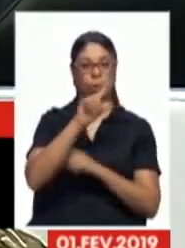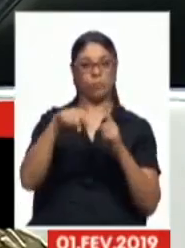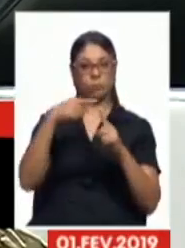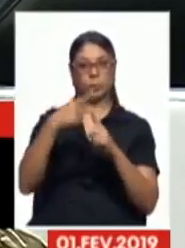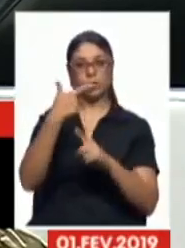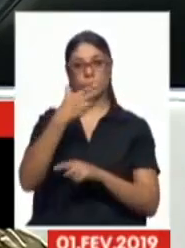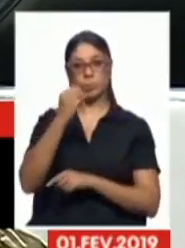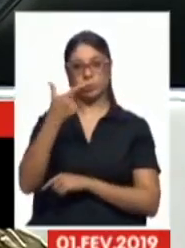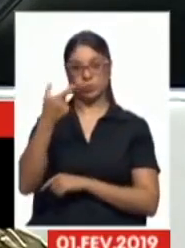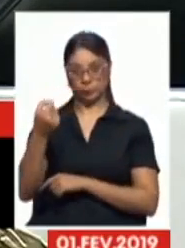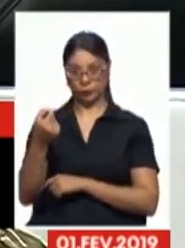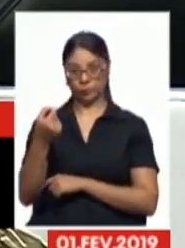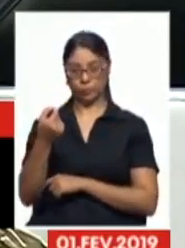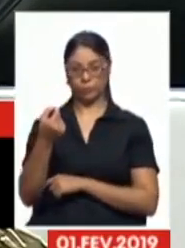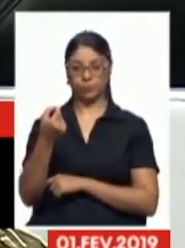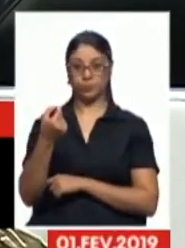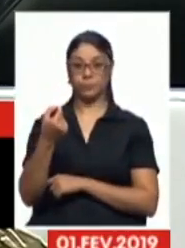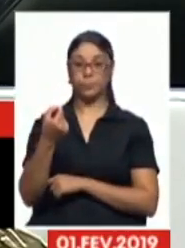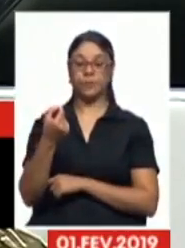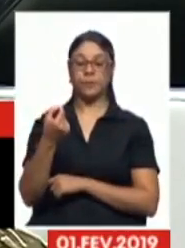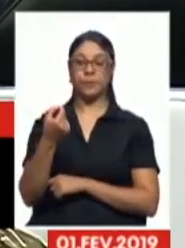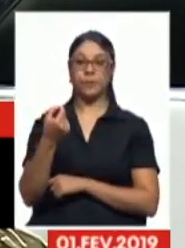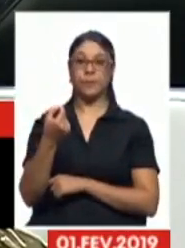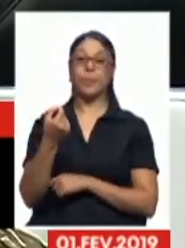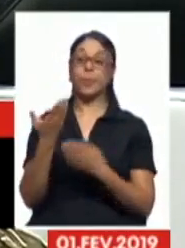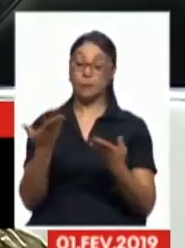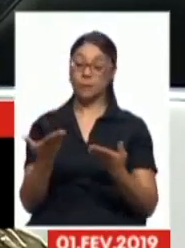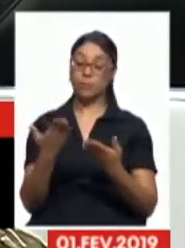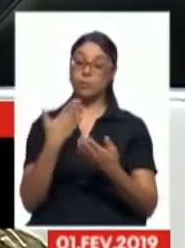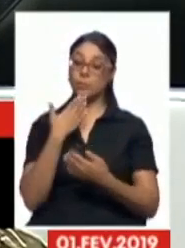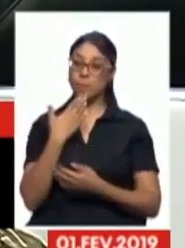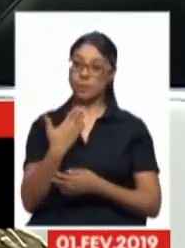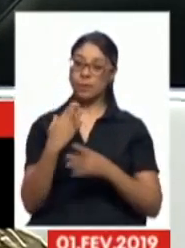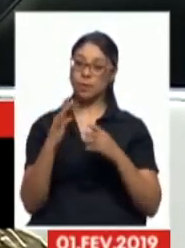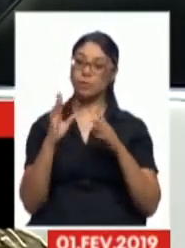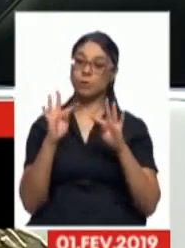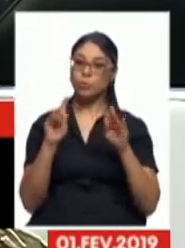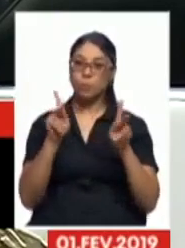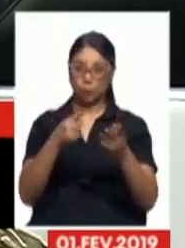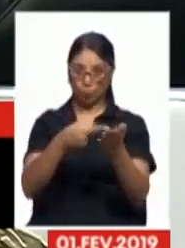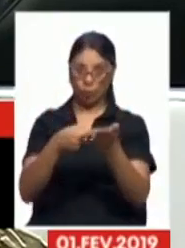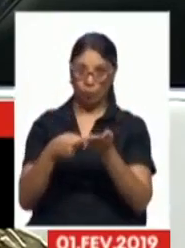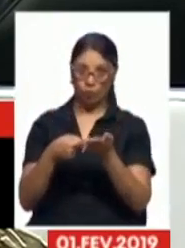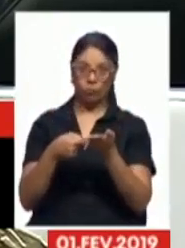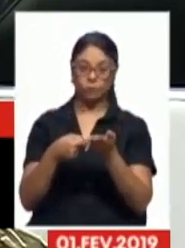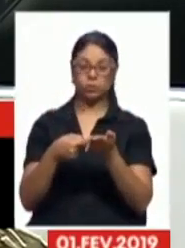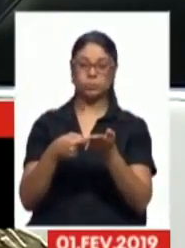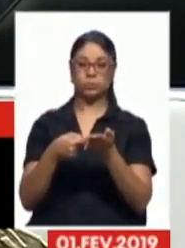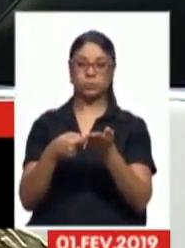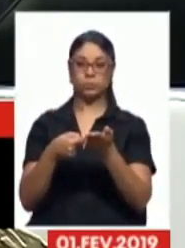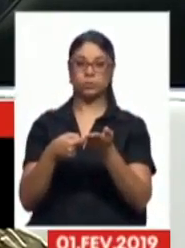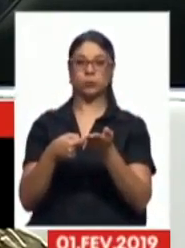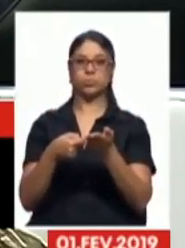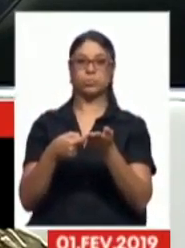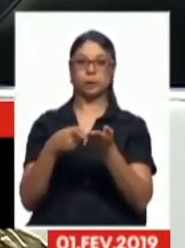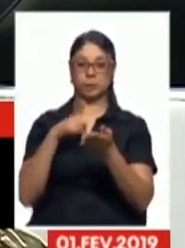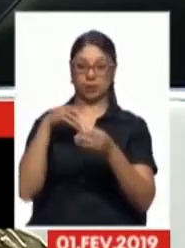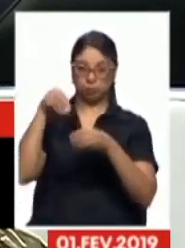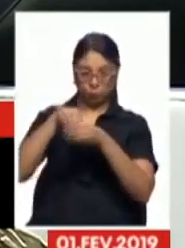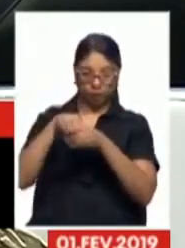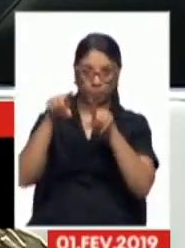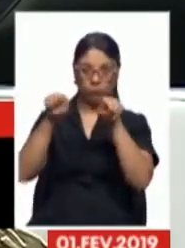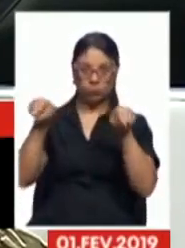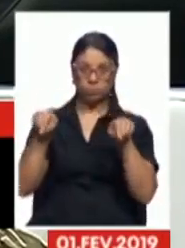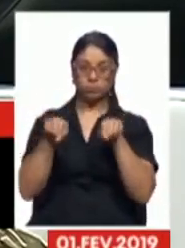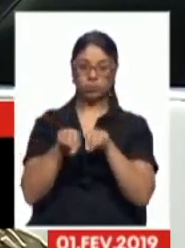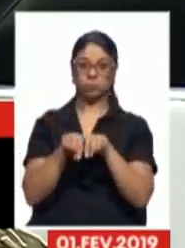2019-2020. Para tanto, solicitamos aos convidados que se encontram no interior do plenário